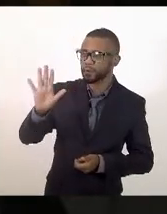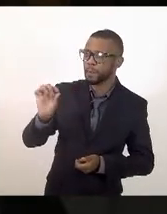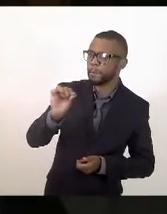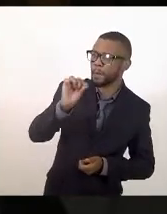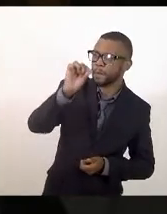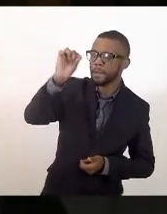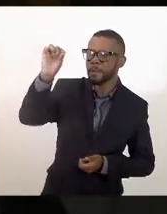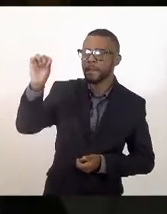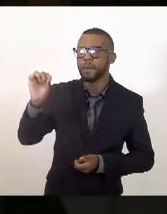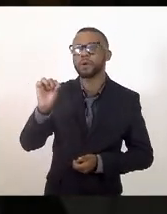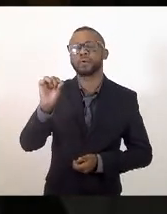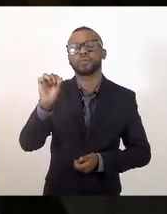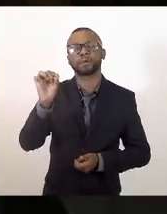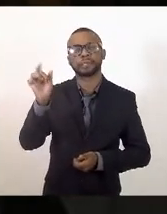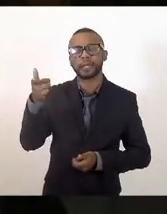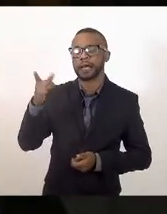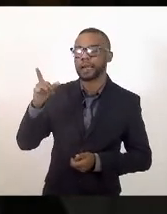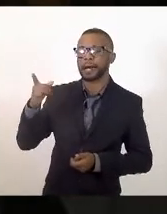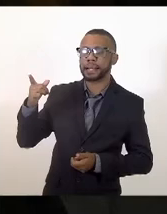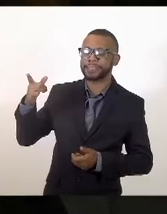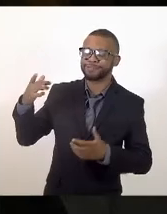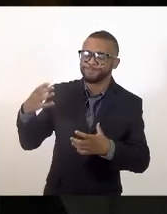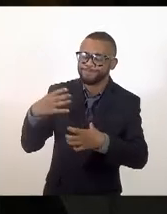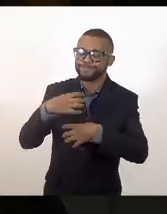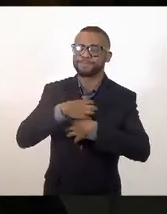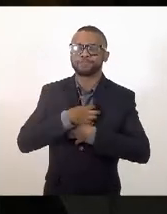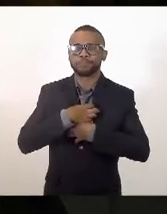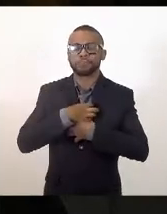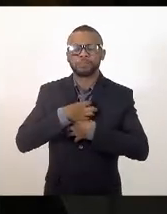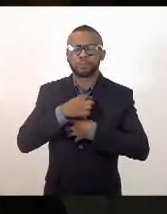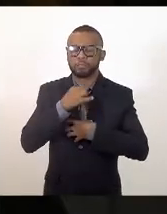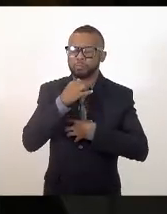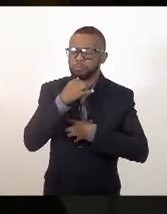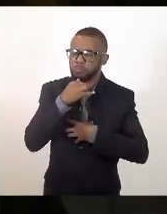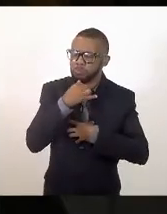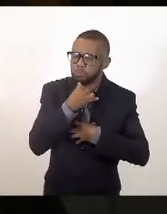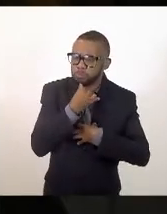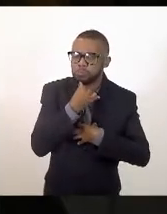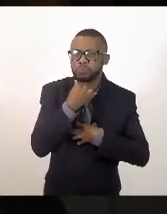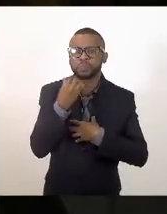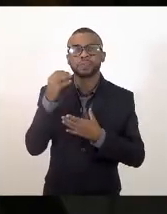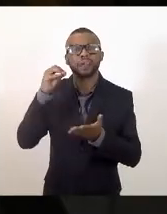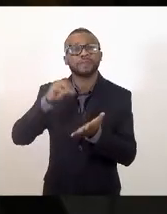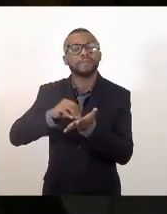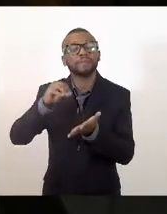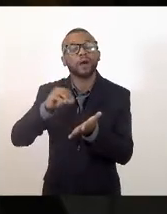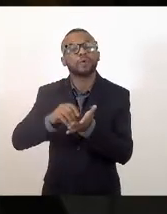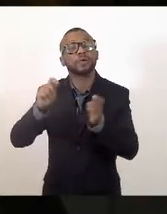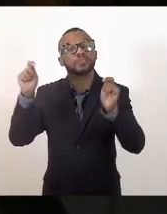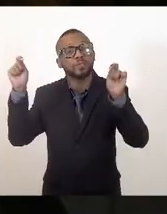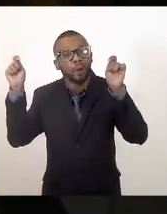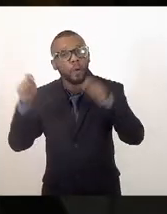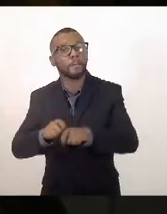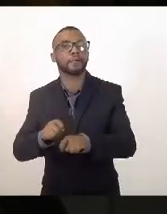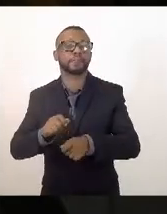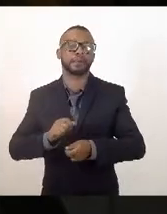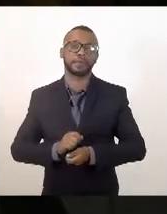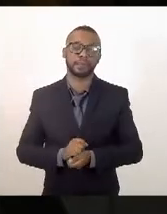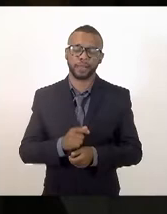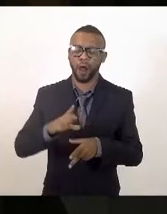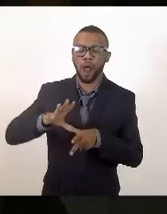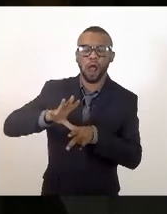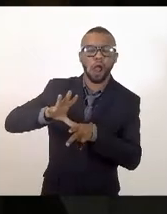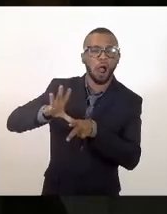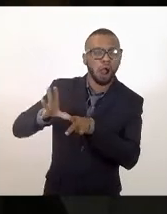está tisnado de tristeza pela incompetência, pela